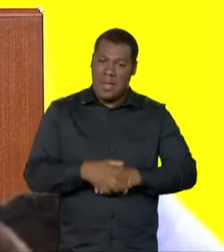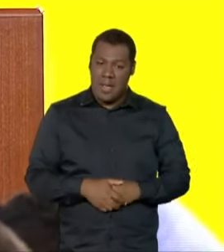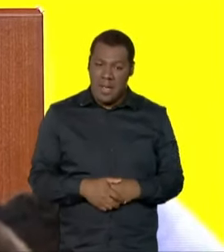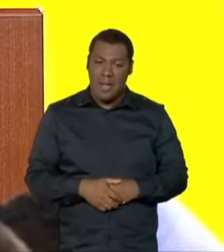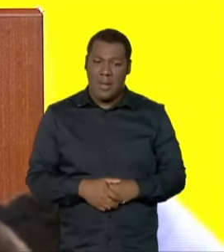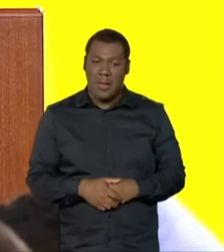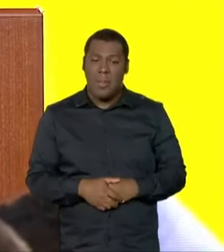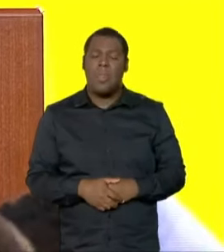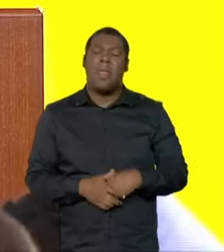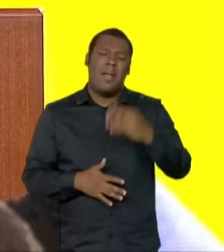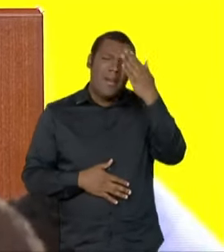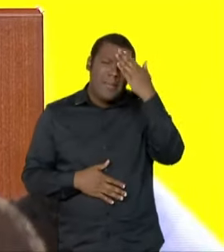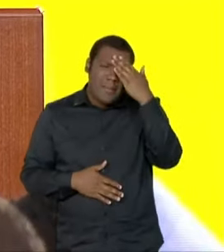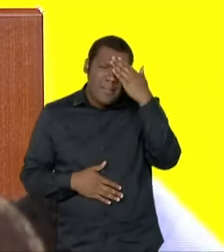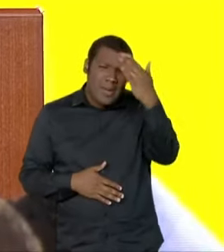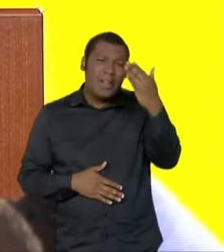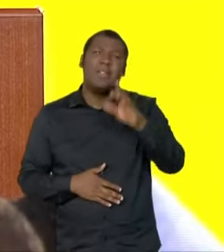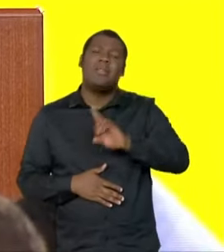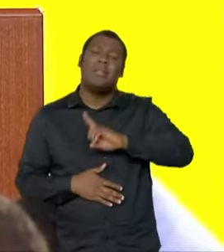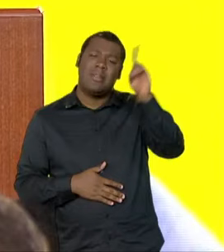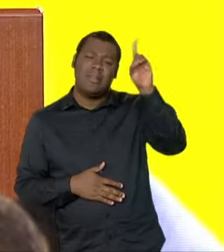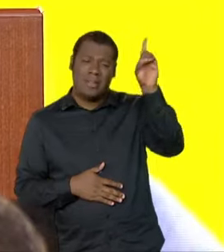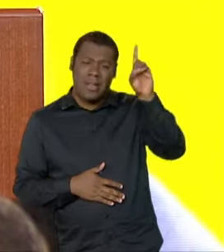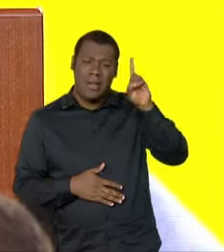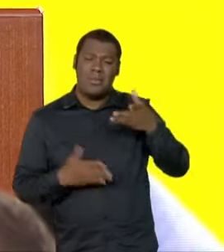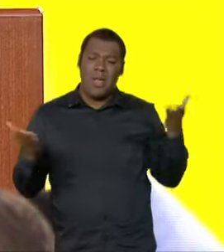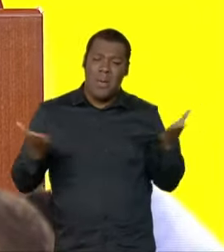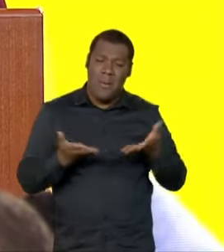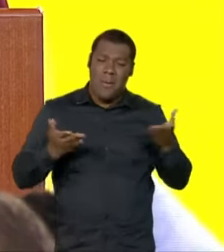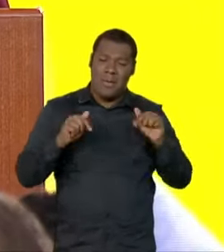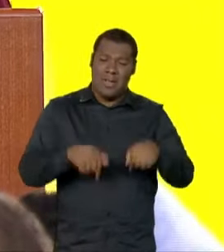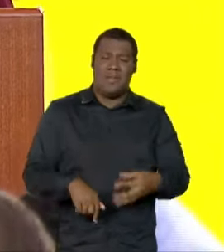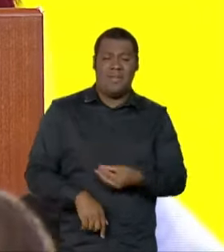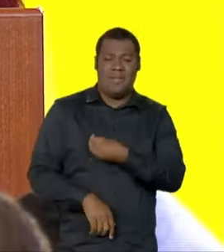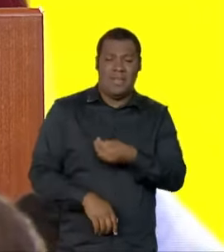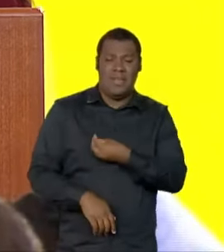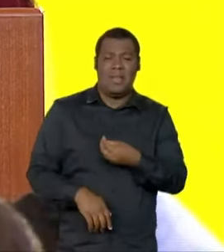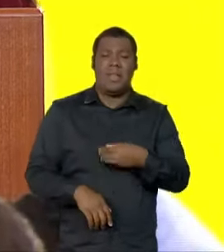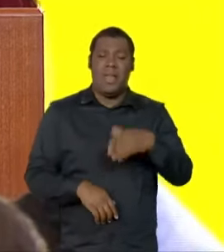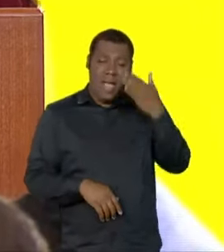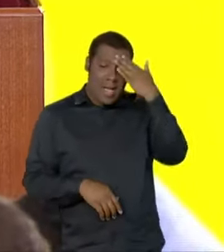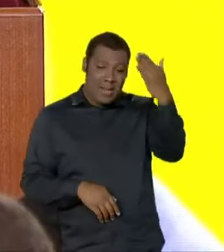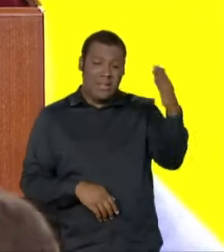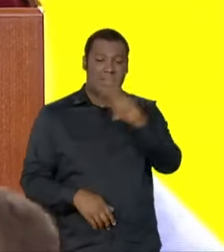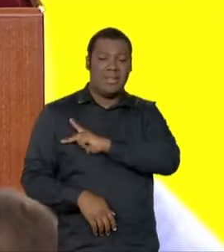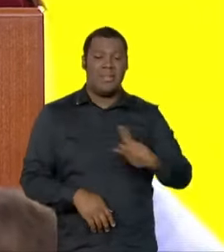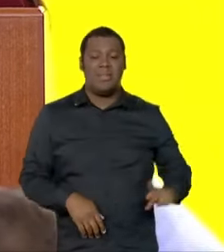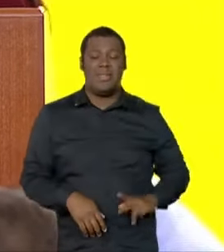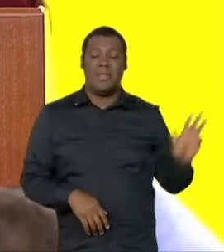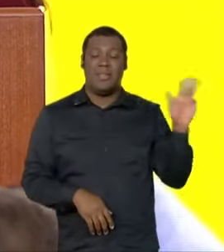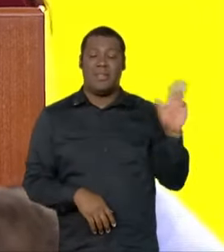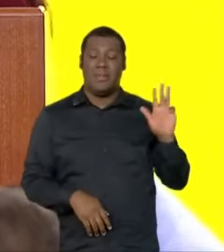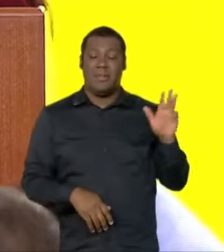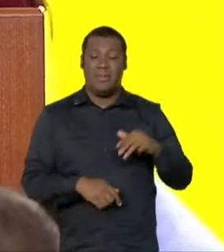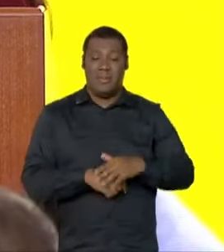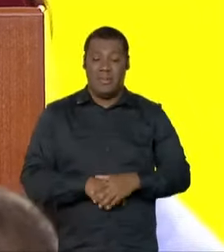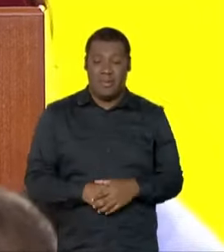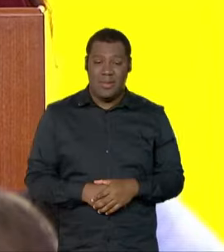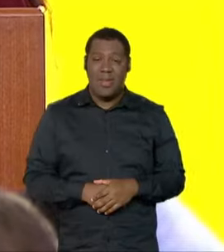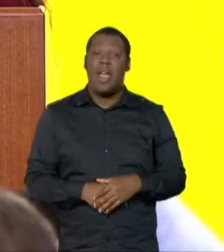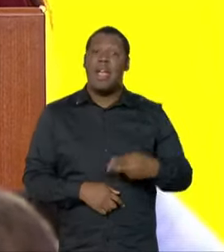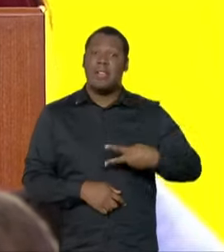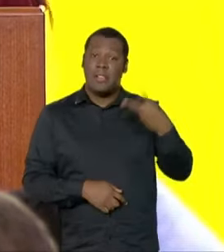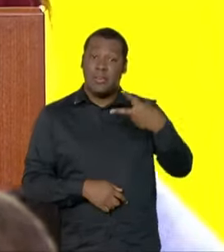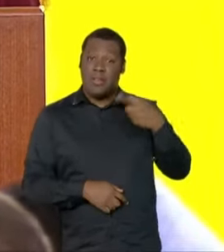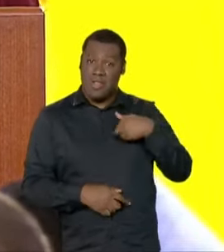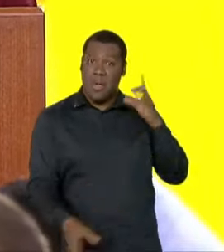Eu agradeço a Deus por estar aqui. Agradeço ao Lula, que já é a segunda vez que eu vejo ele,